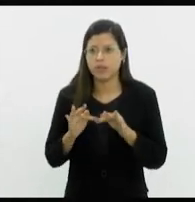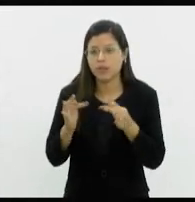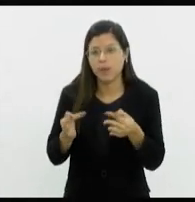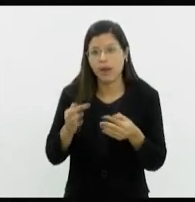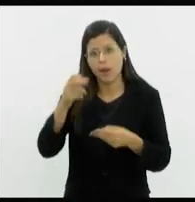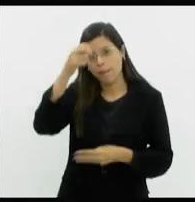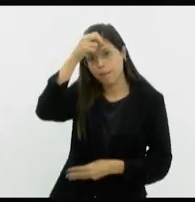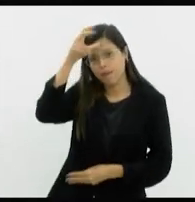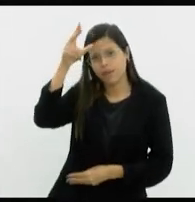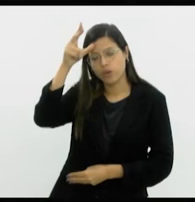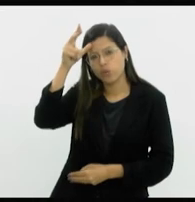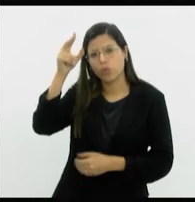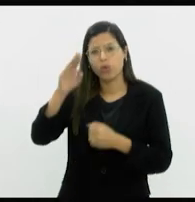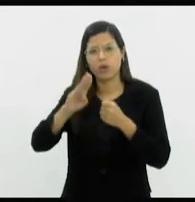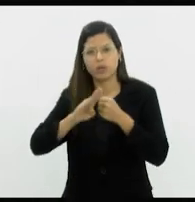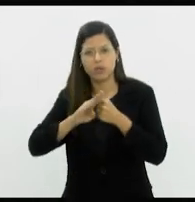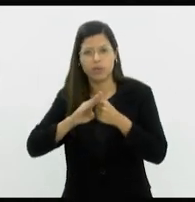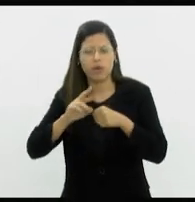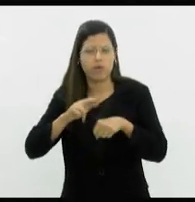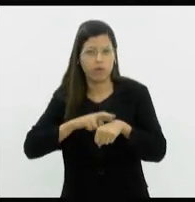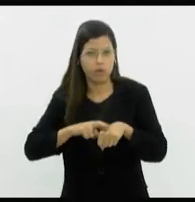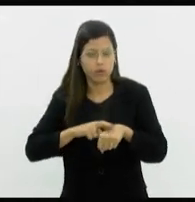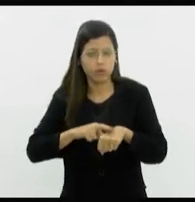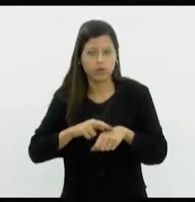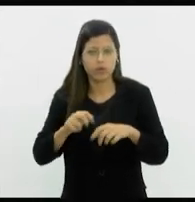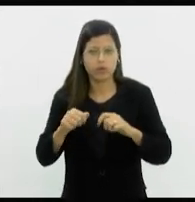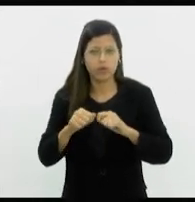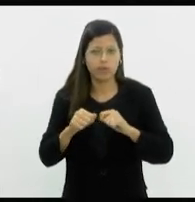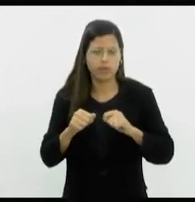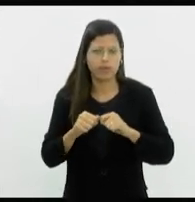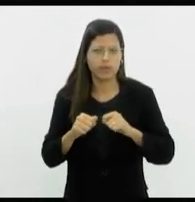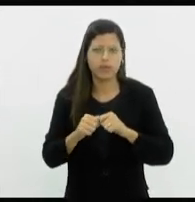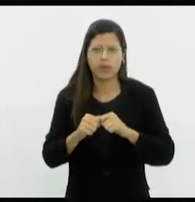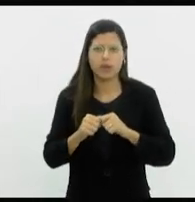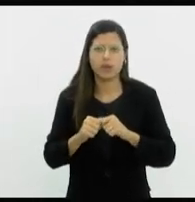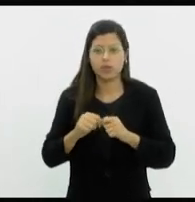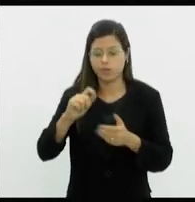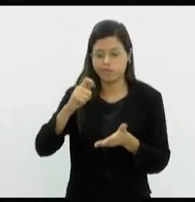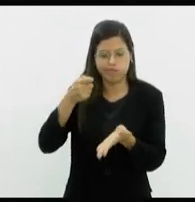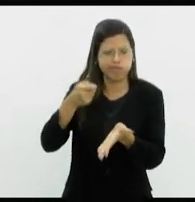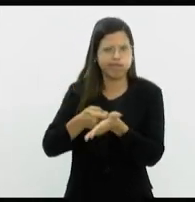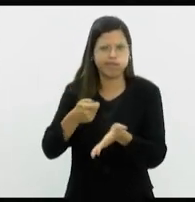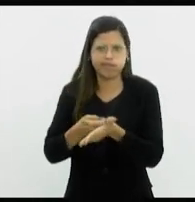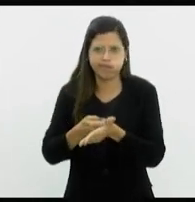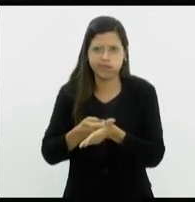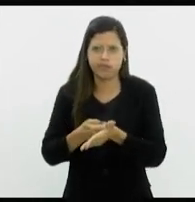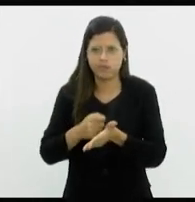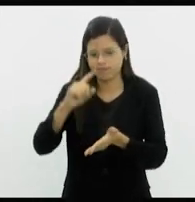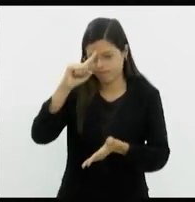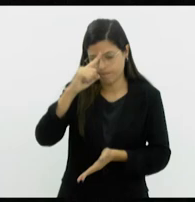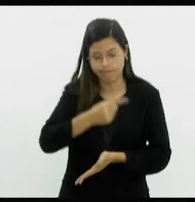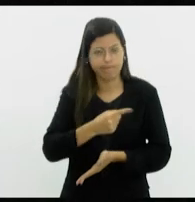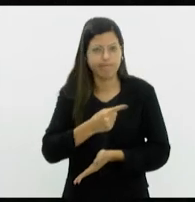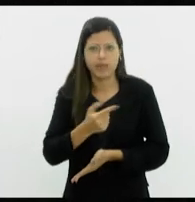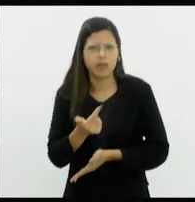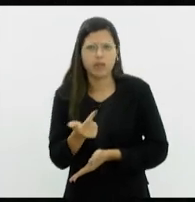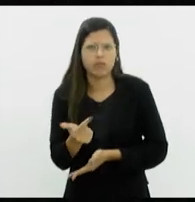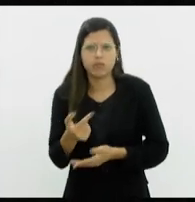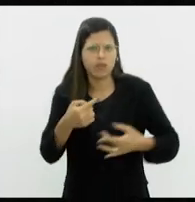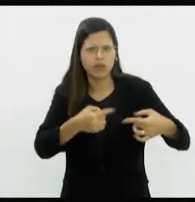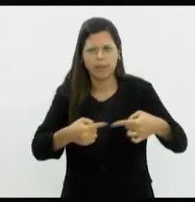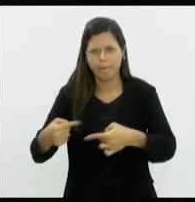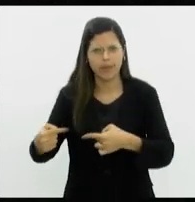Prefeitura de Belford Roxo fez de forma arbitrária e de forma sem nenhum tipo de